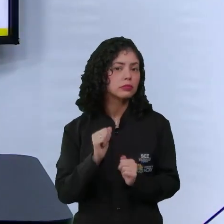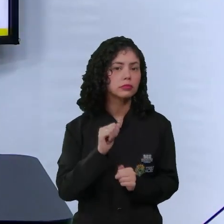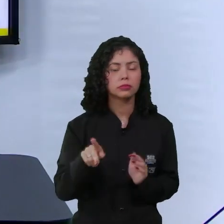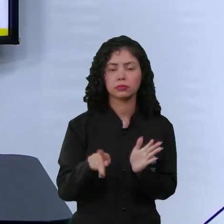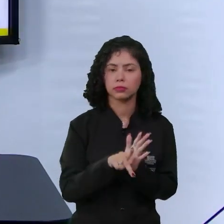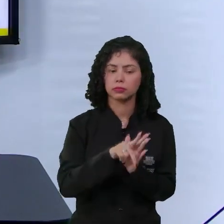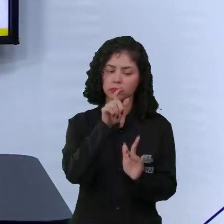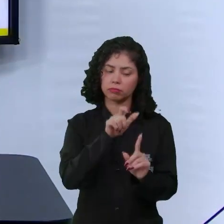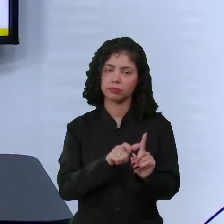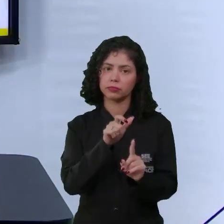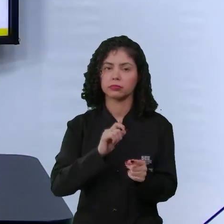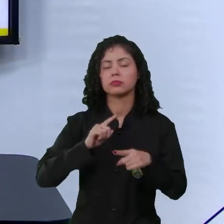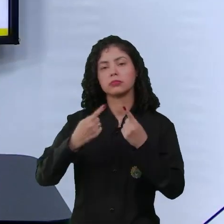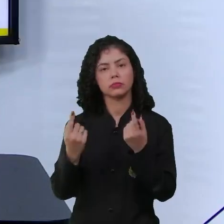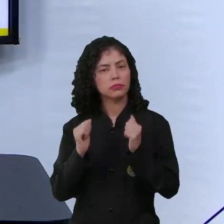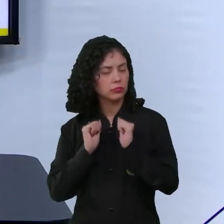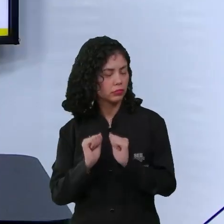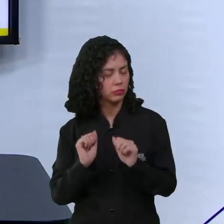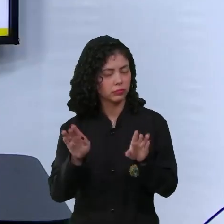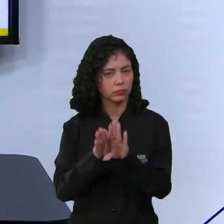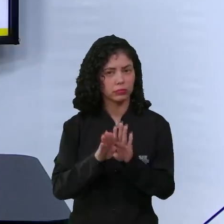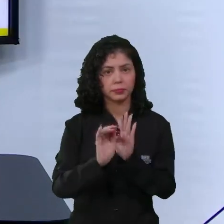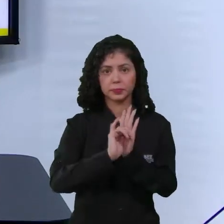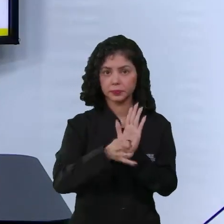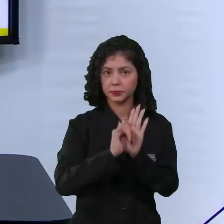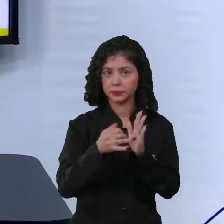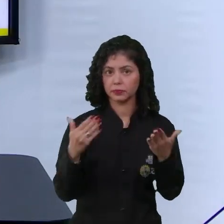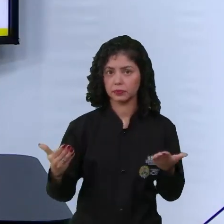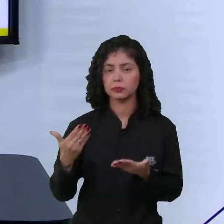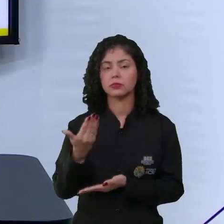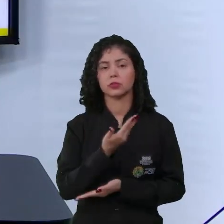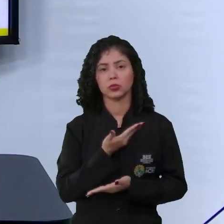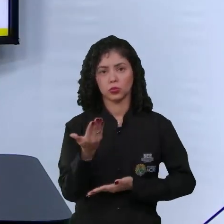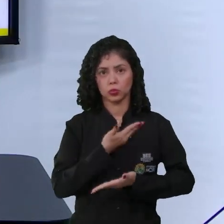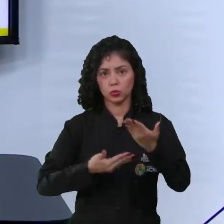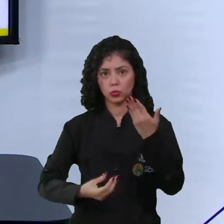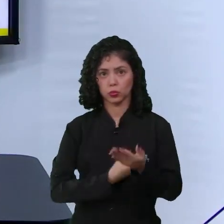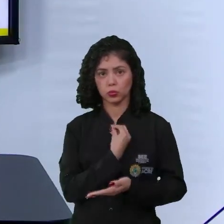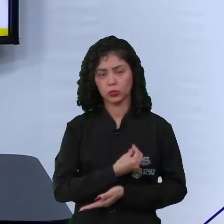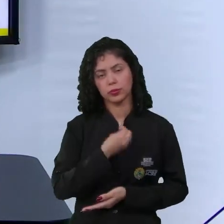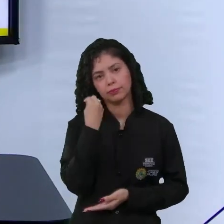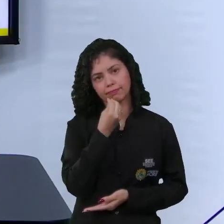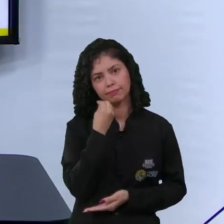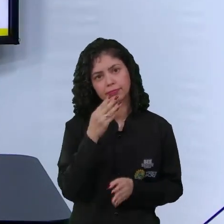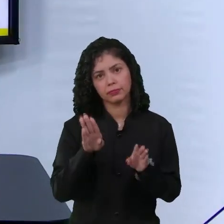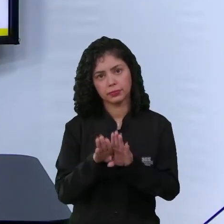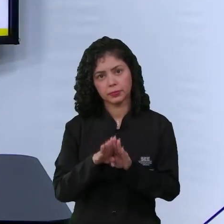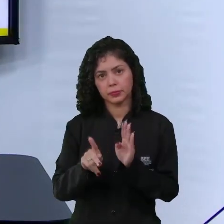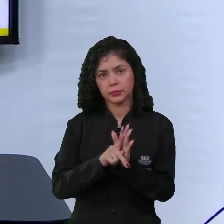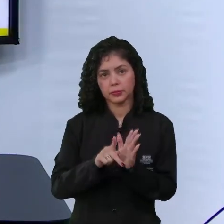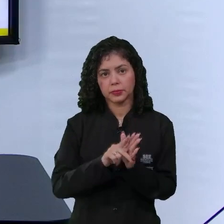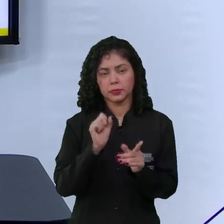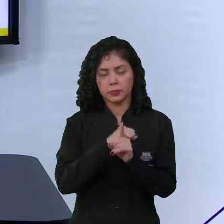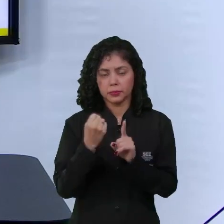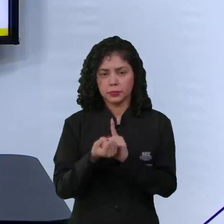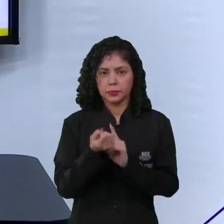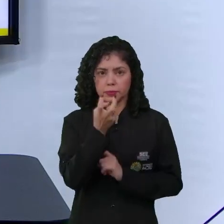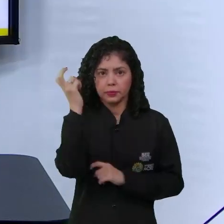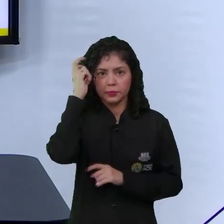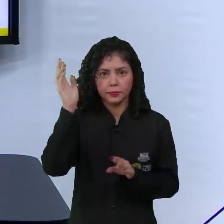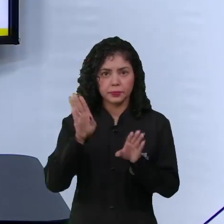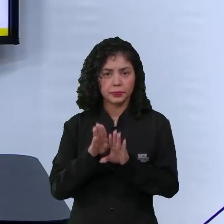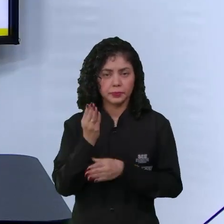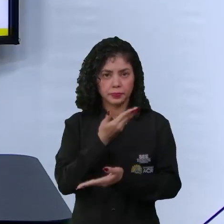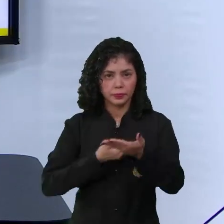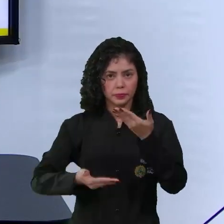si, mas também pode narrar a construção de uma vivência, de uma experiência sociocultural, ou seja, com